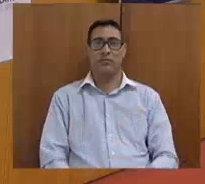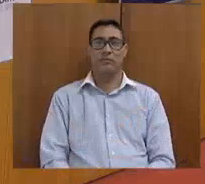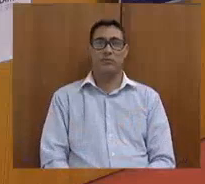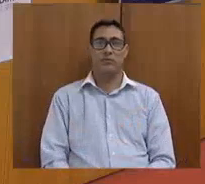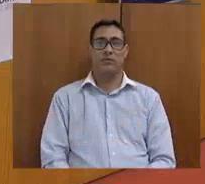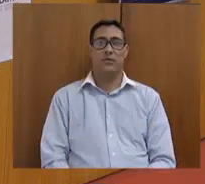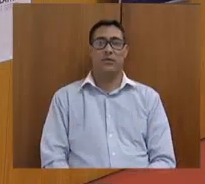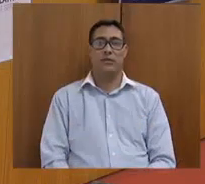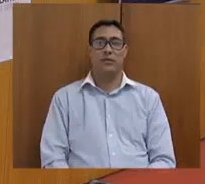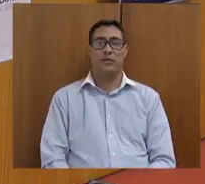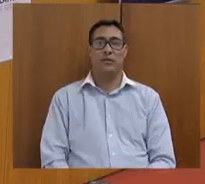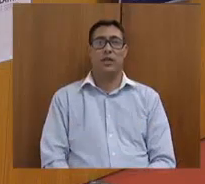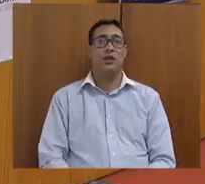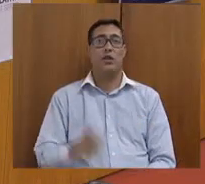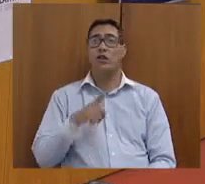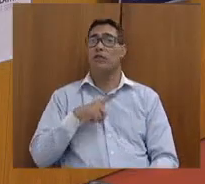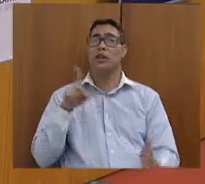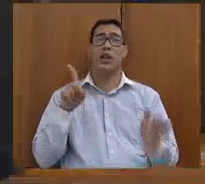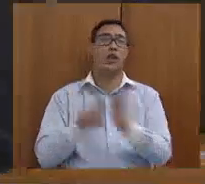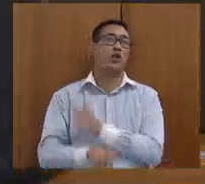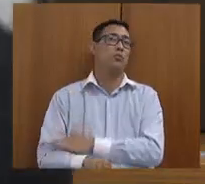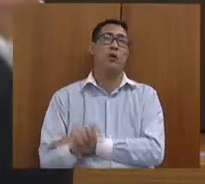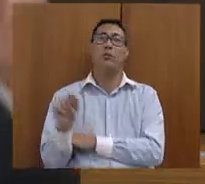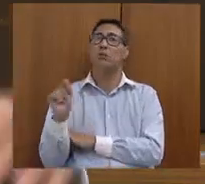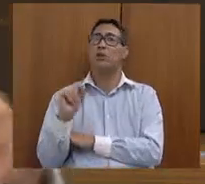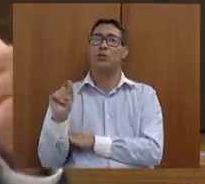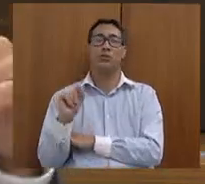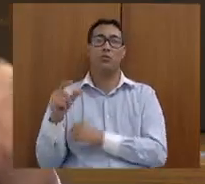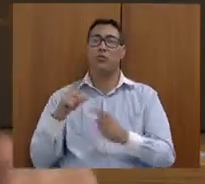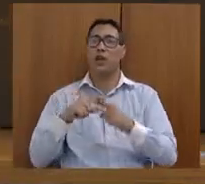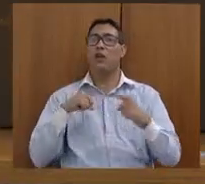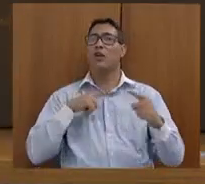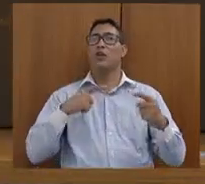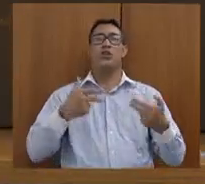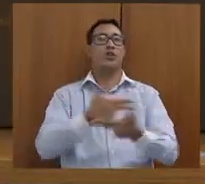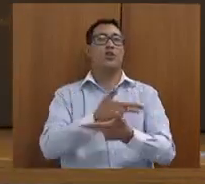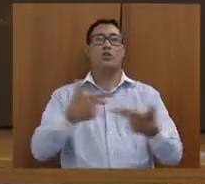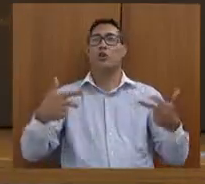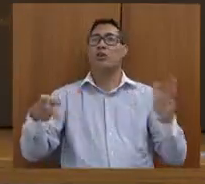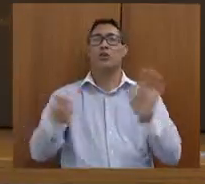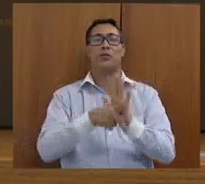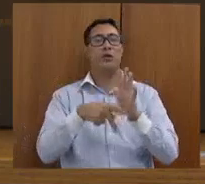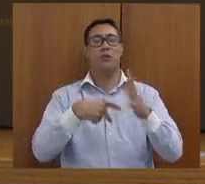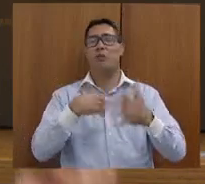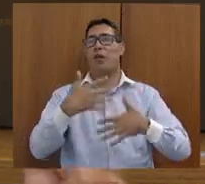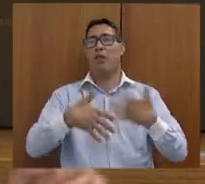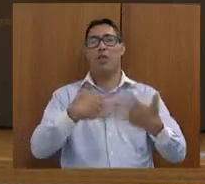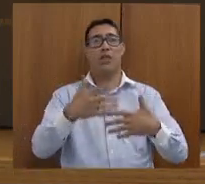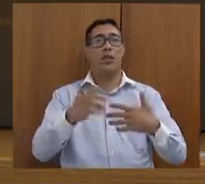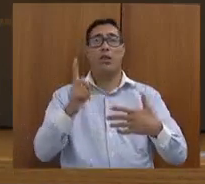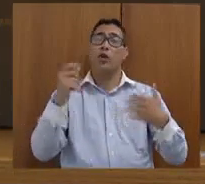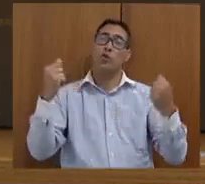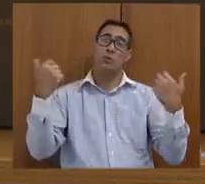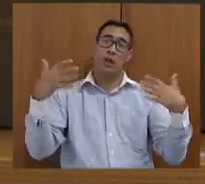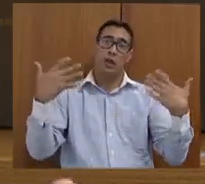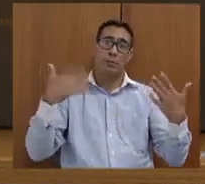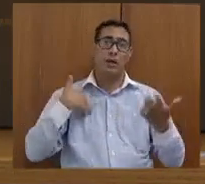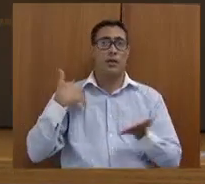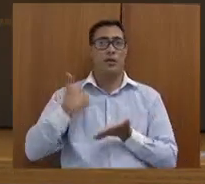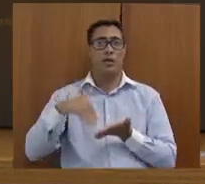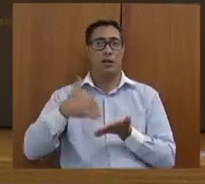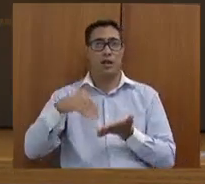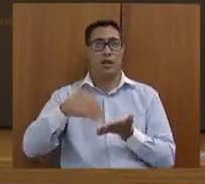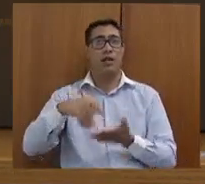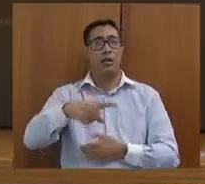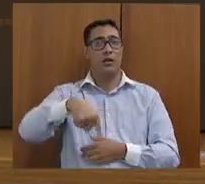e aqui não vai ter nenhuma pergunta igual o que que é Granada bailarina não vai ter isso não Parabéns secretário por